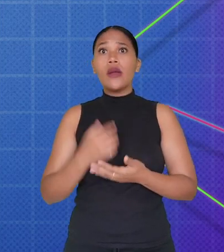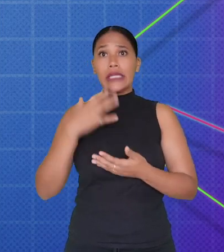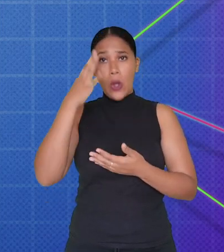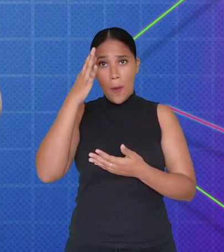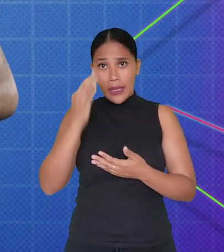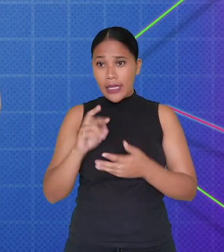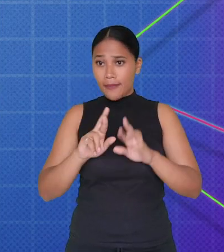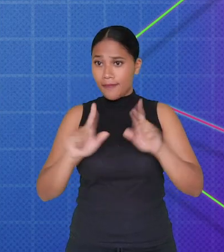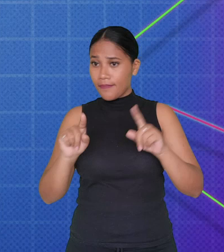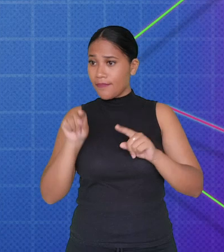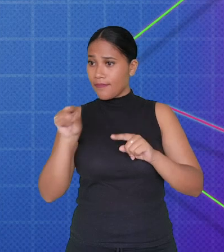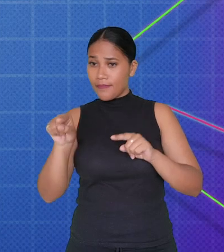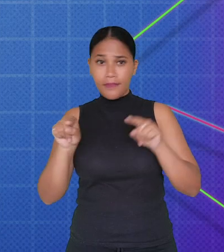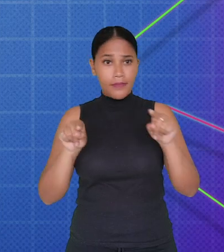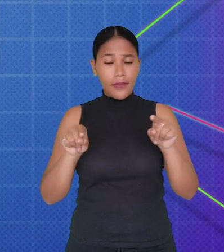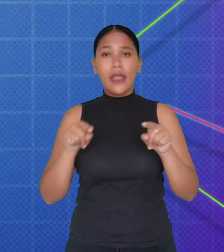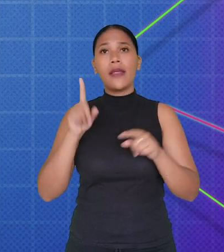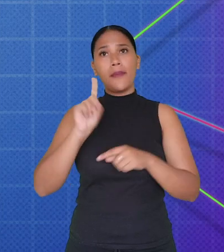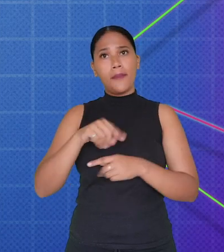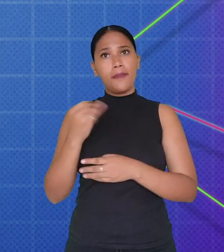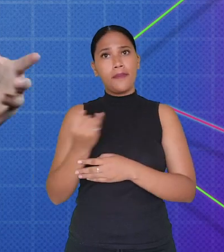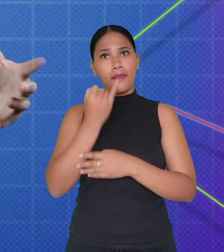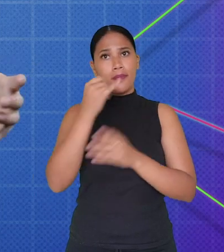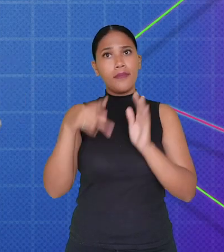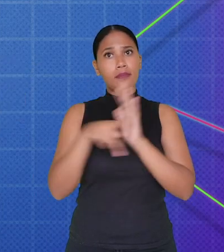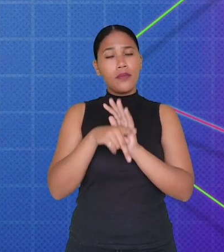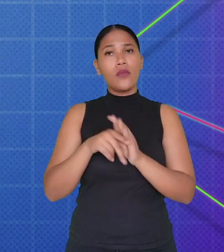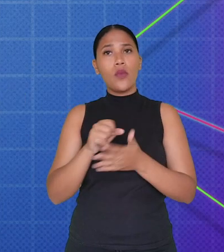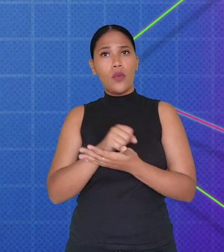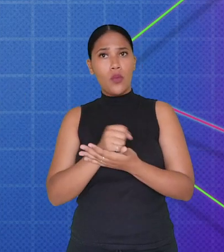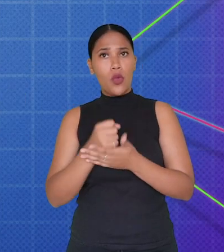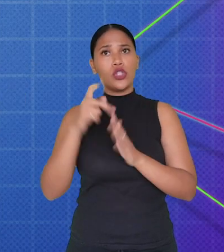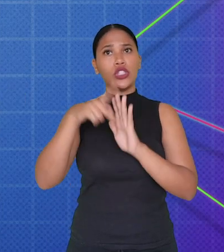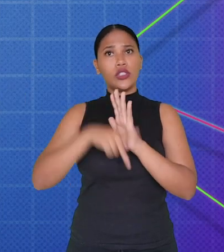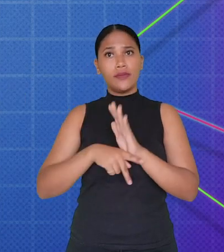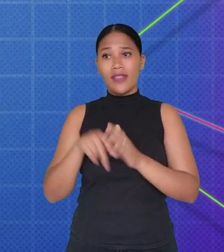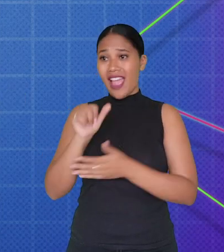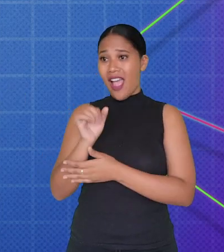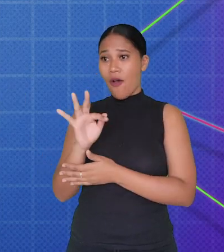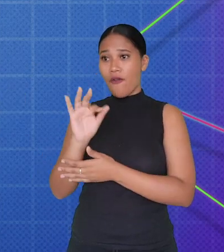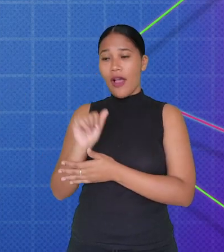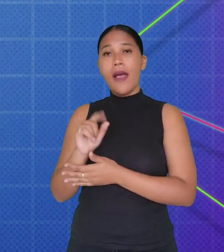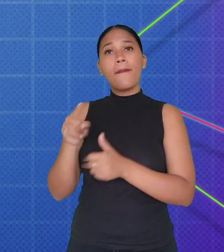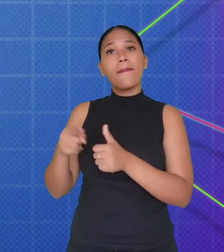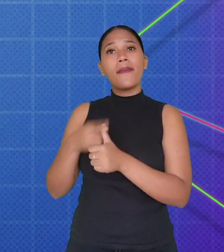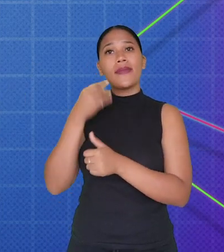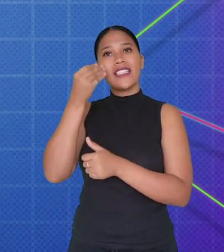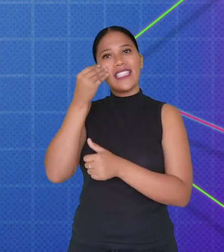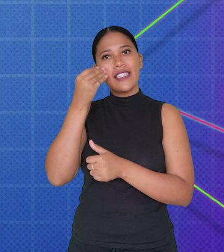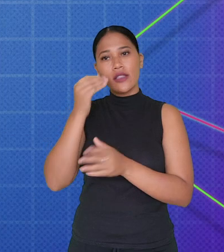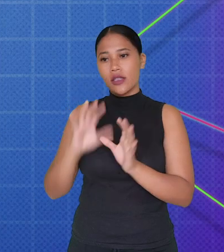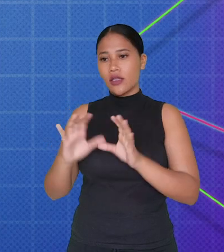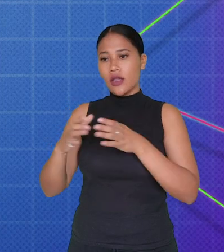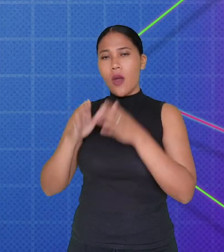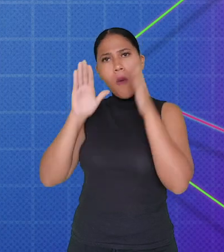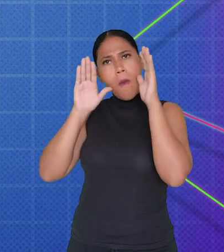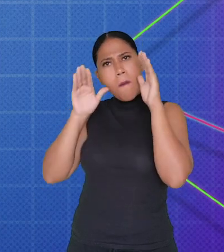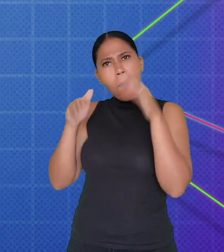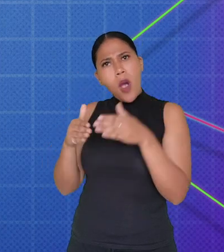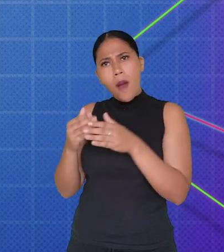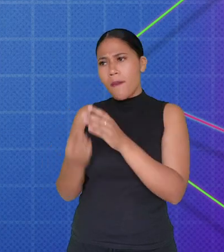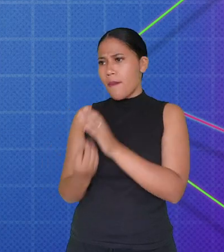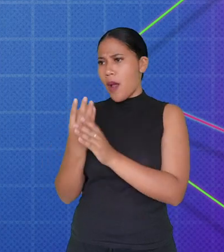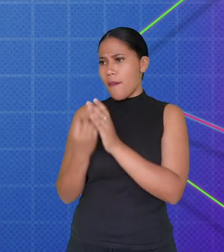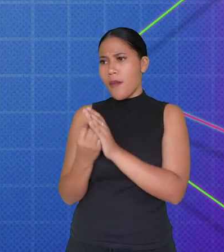é fundamental para o sucesso do projeto a fase de Alfa é a primeira fase de testes geralmente realizada com uma equipe